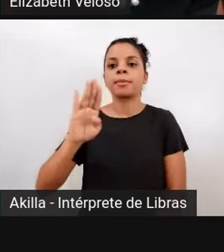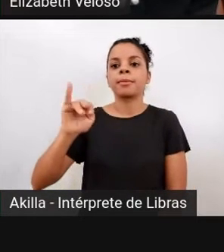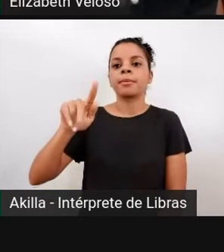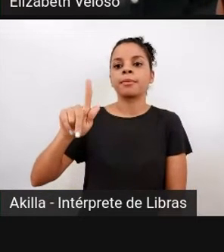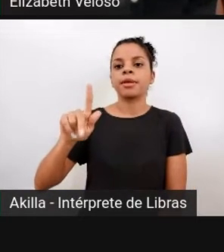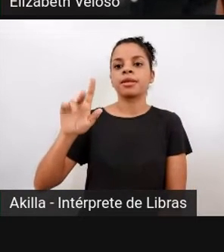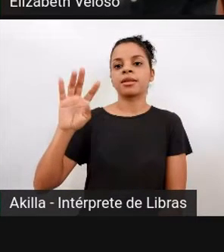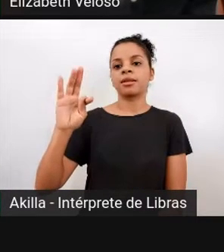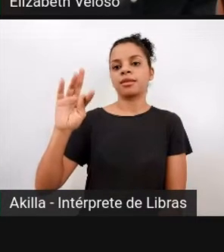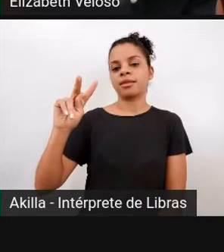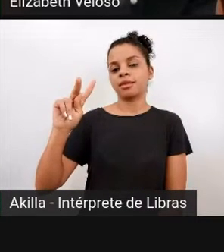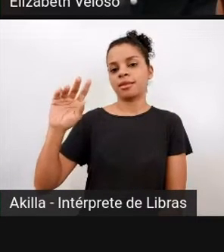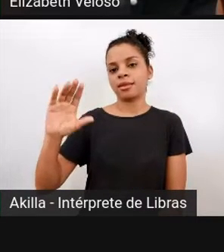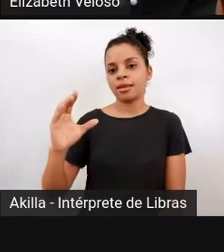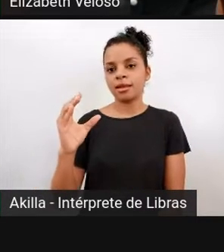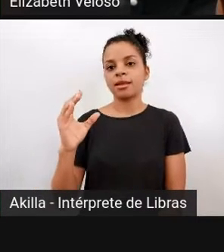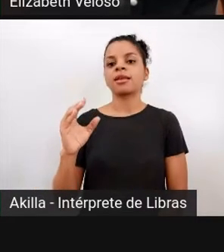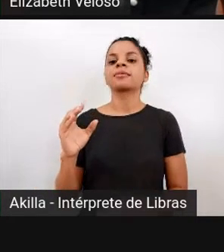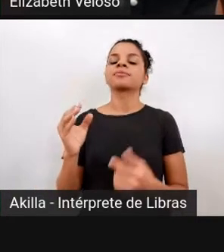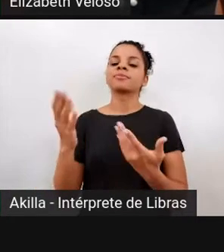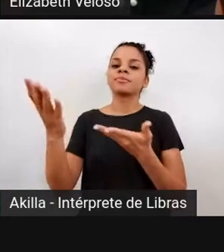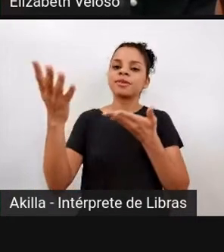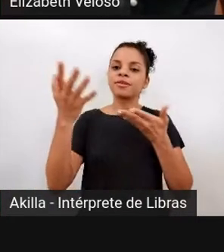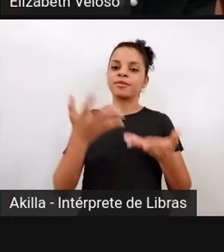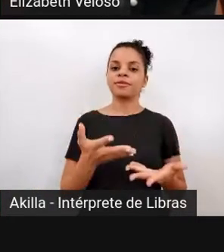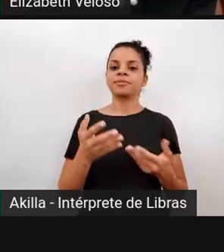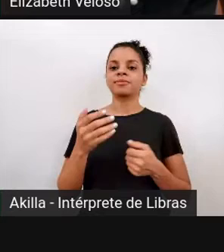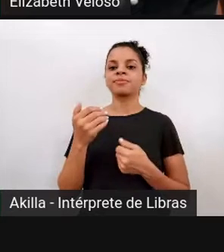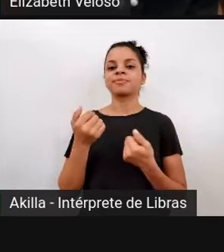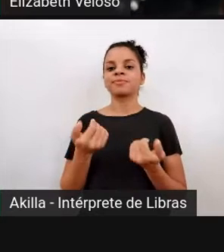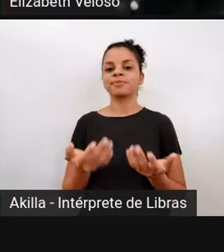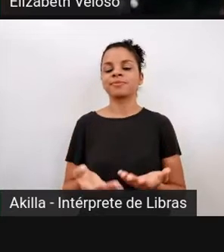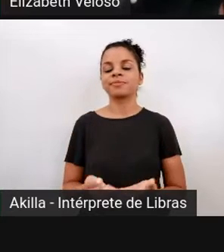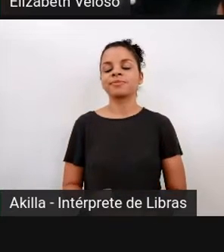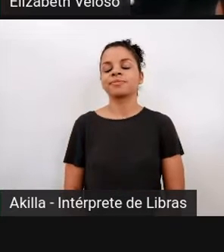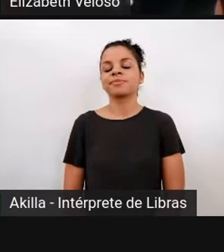Brasil. Bem-vinda, Elizabeth, fique à vontade.